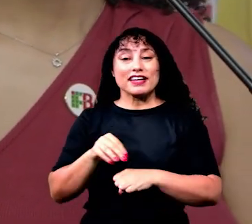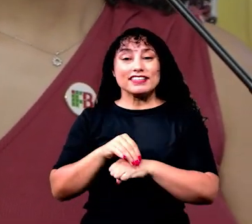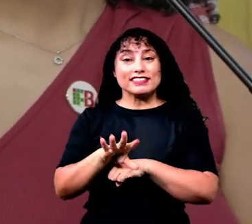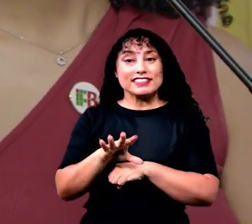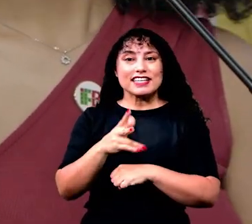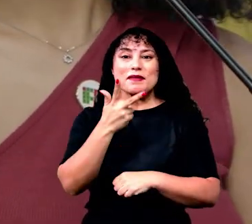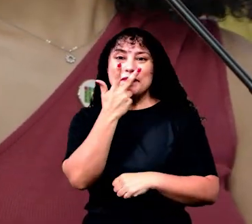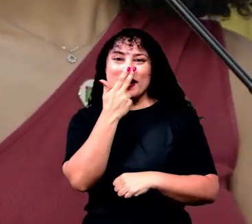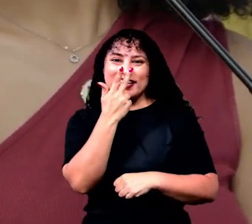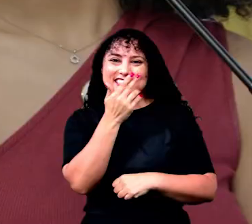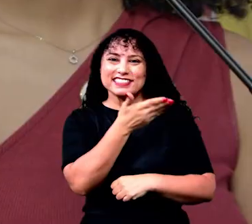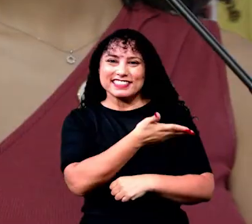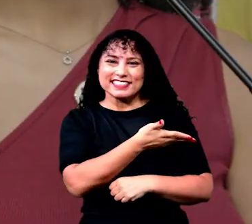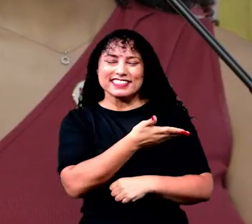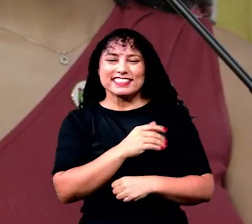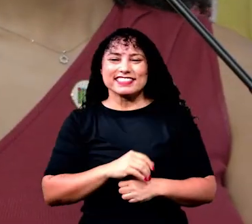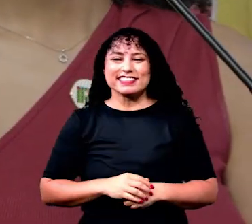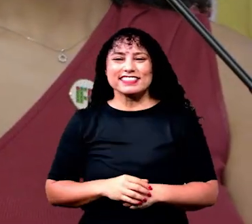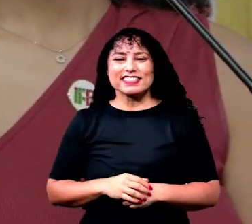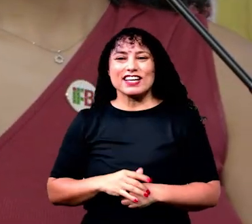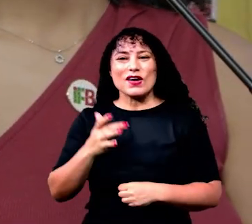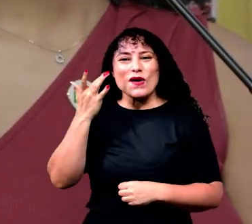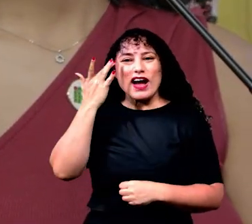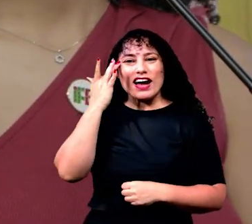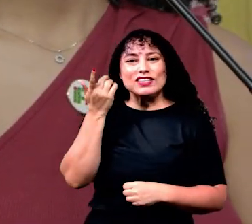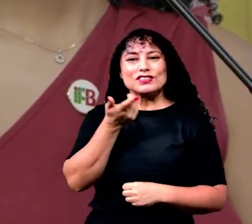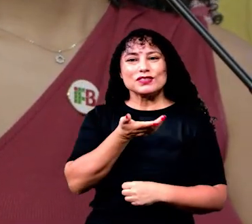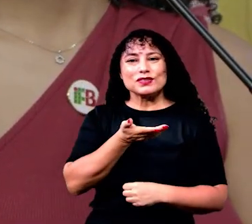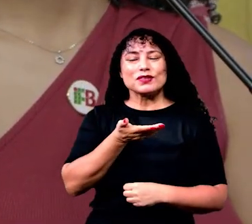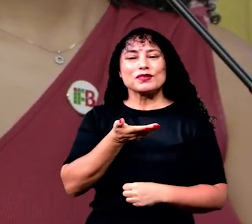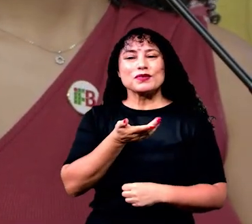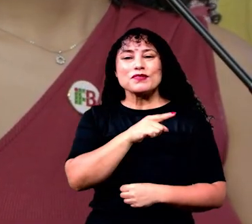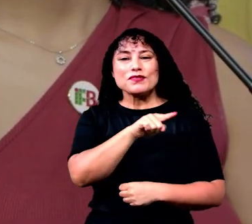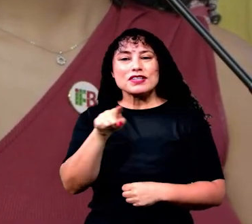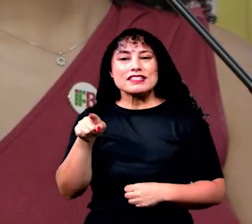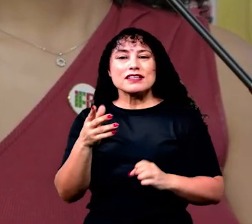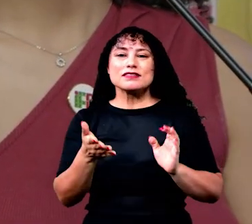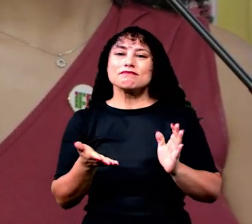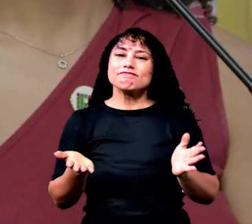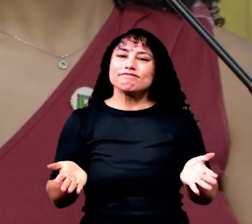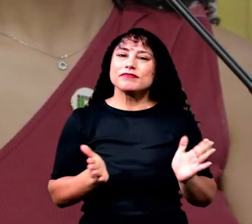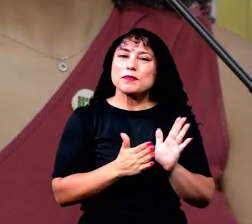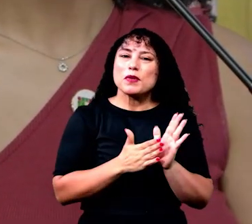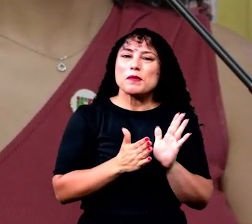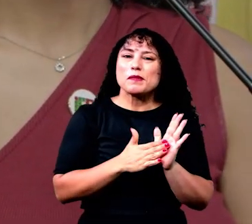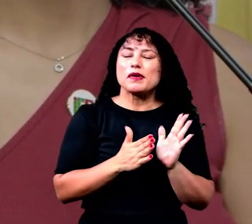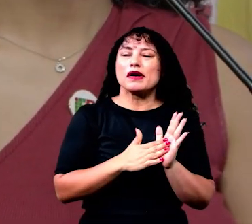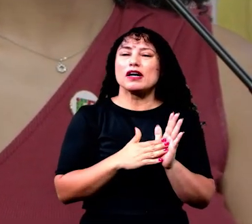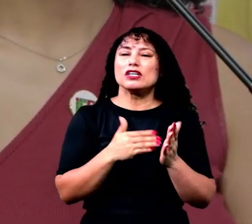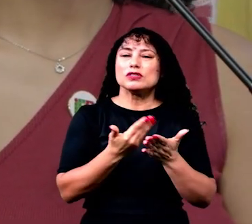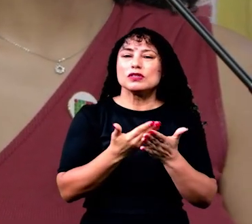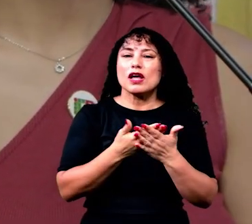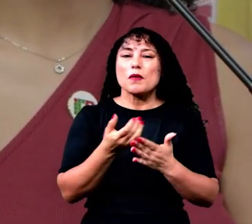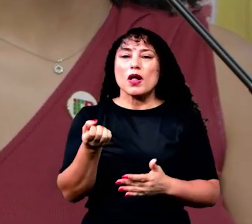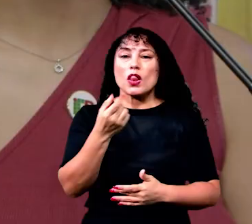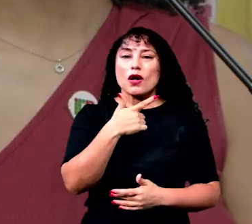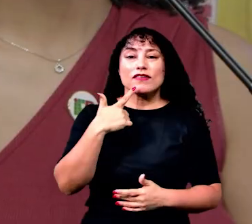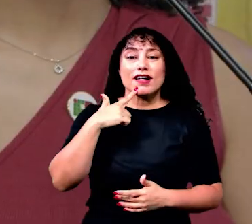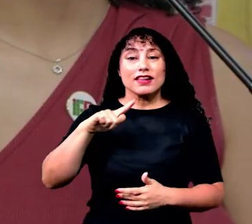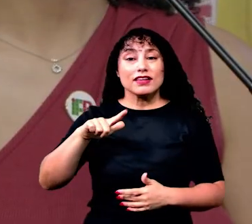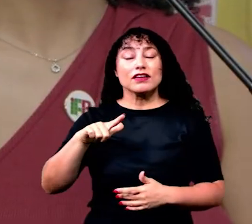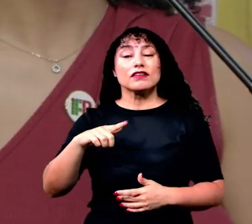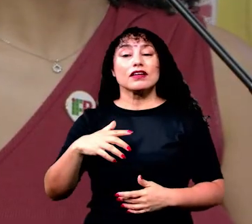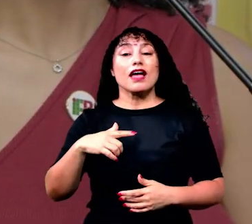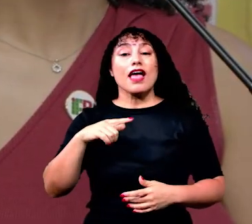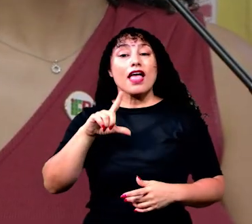A minha dica seria parecida também. Eu acho que quando você se propõe a estudar uma nova língua,